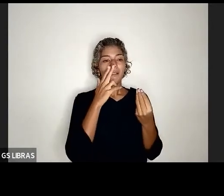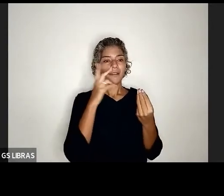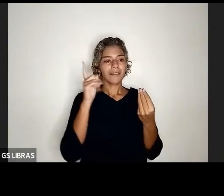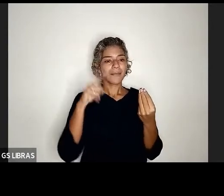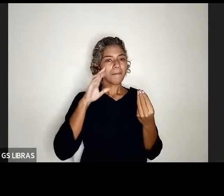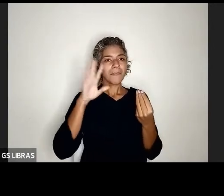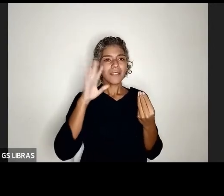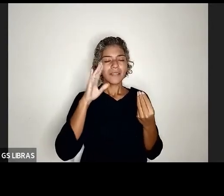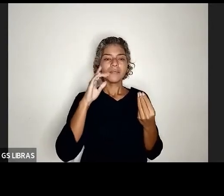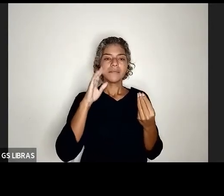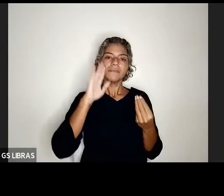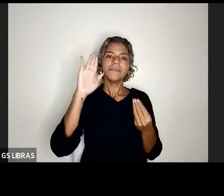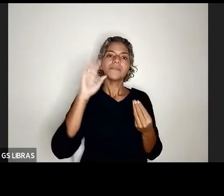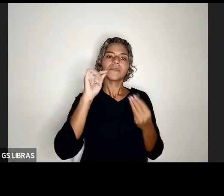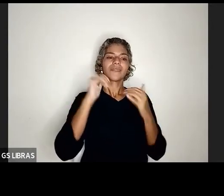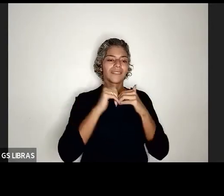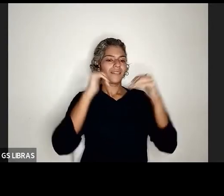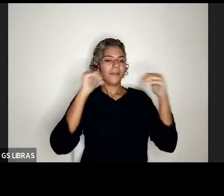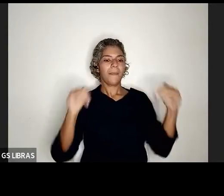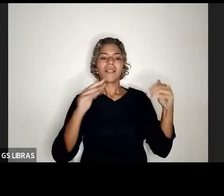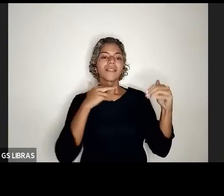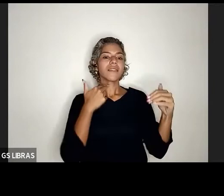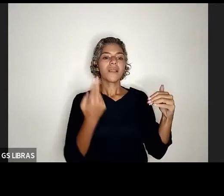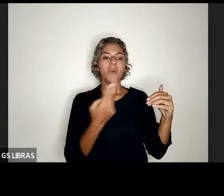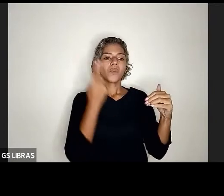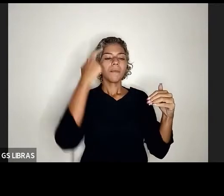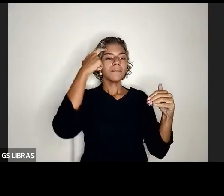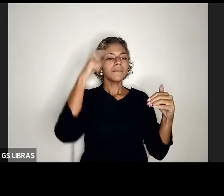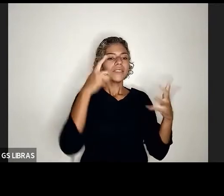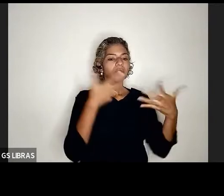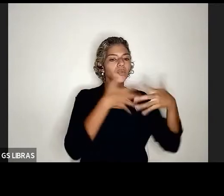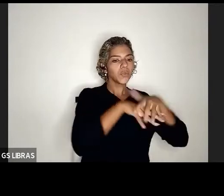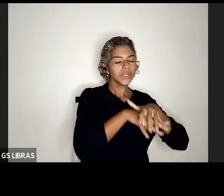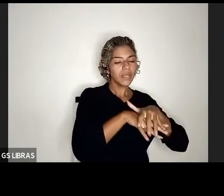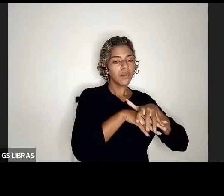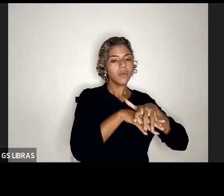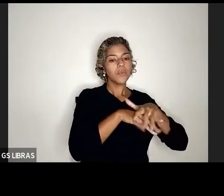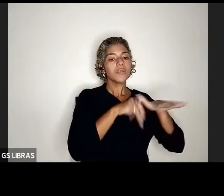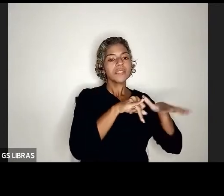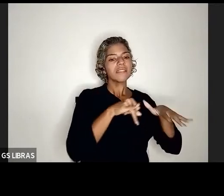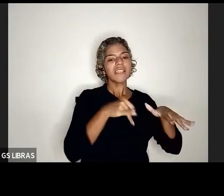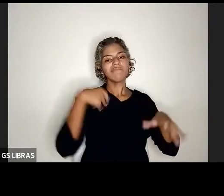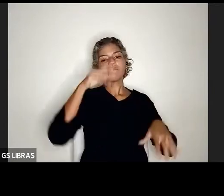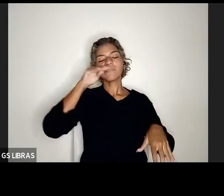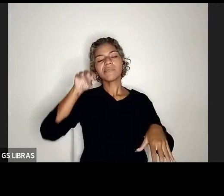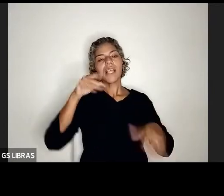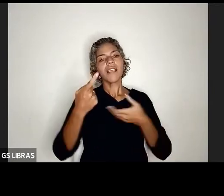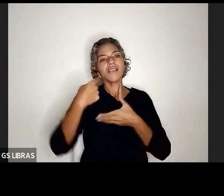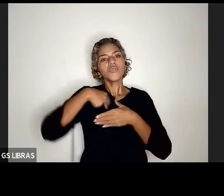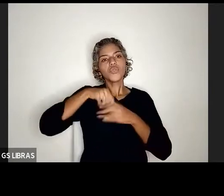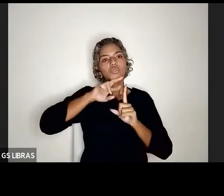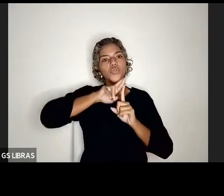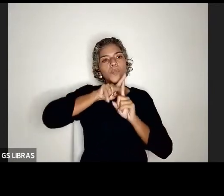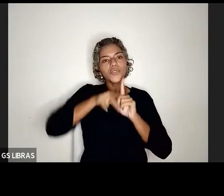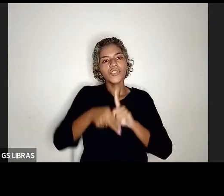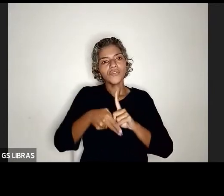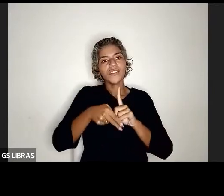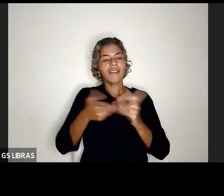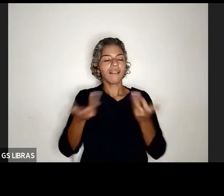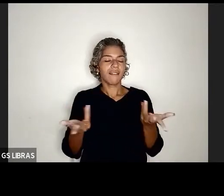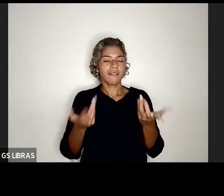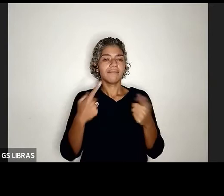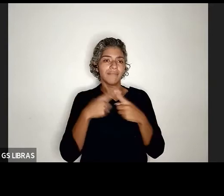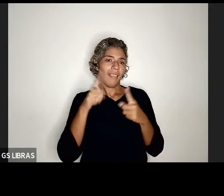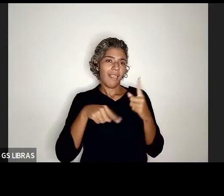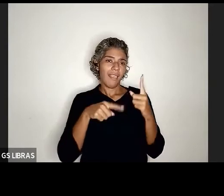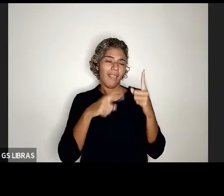numa inclusão sem pensar nas subjetividades, né? Tá tudo junto. Eu acho que é daí que vem a potência das